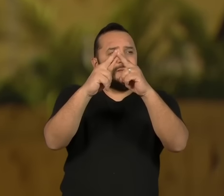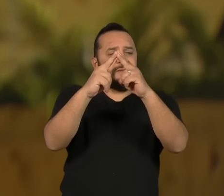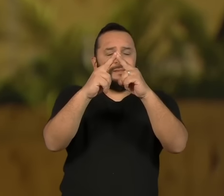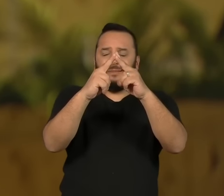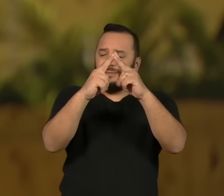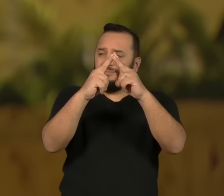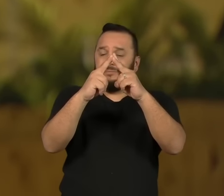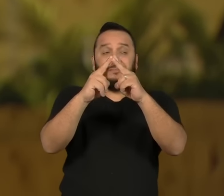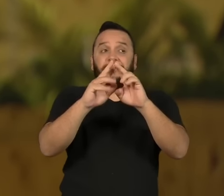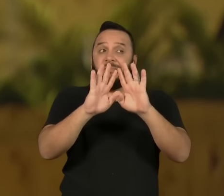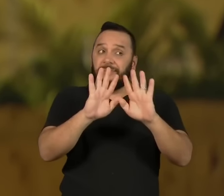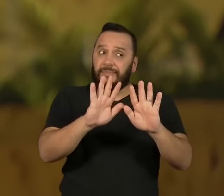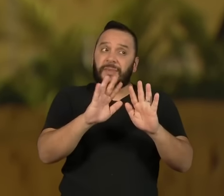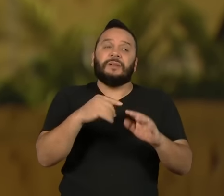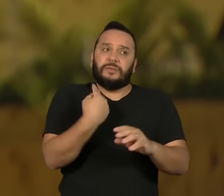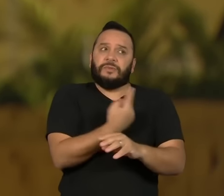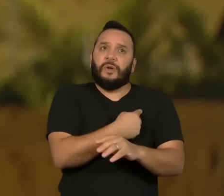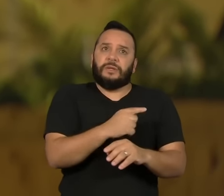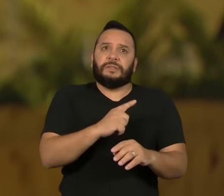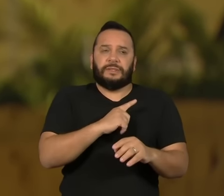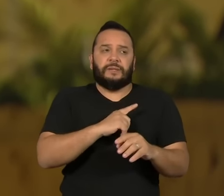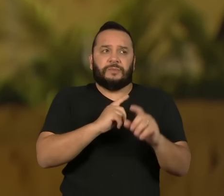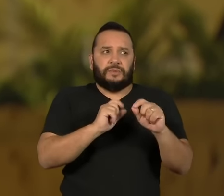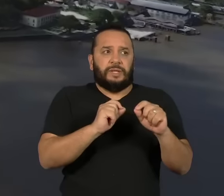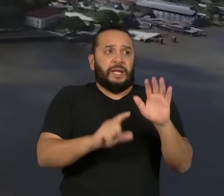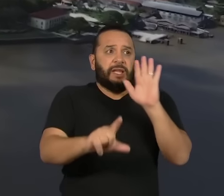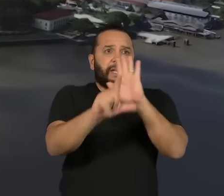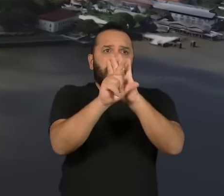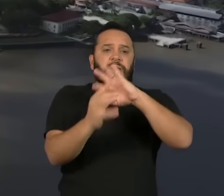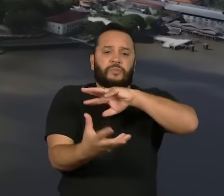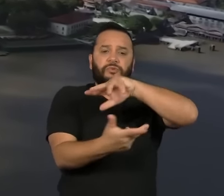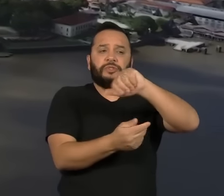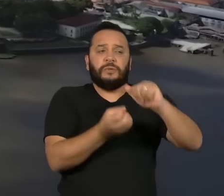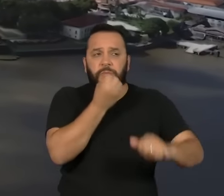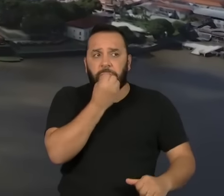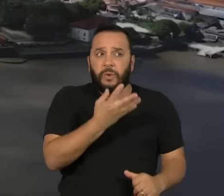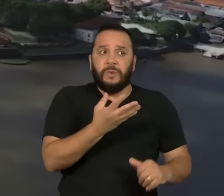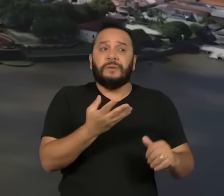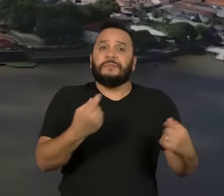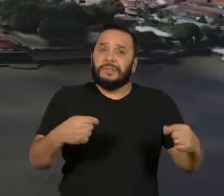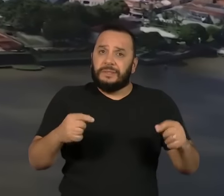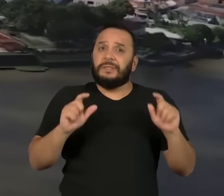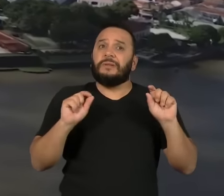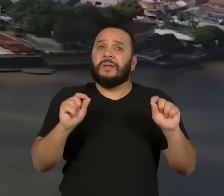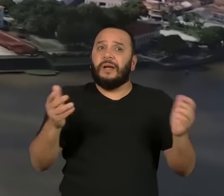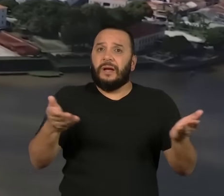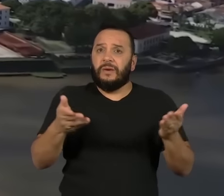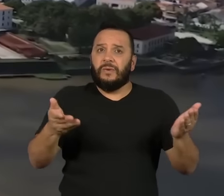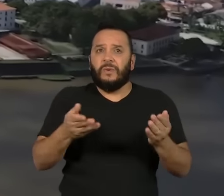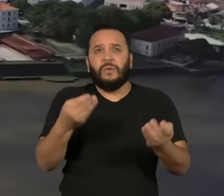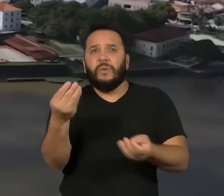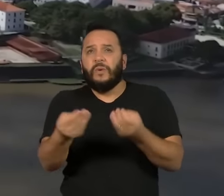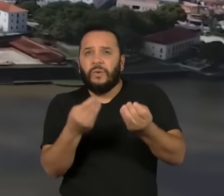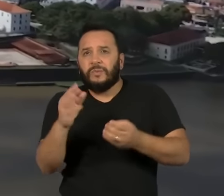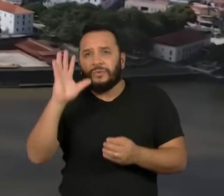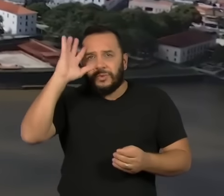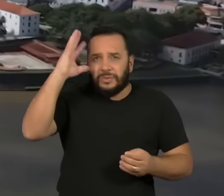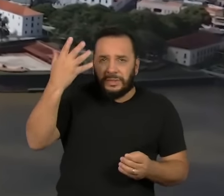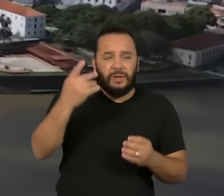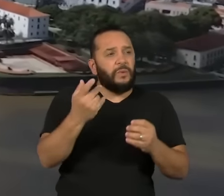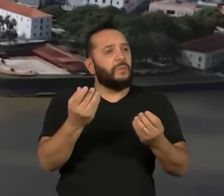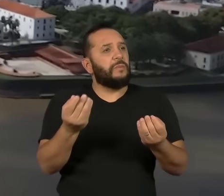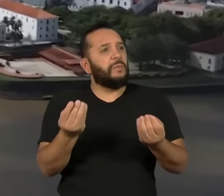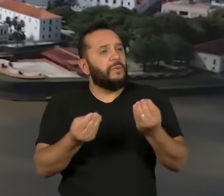tem um arcabouço legal, muito robusto internacionalmente. O que a gente precisa agora é olhar que soluções que empresas,